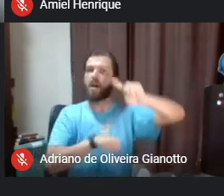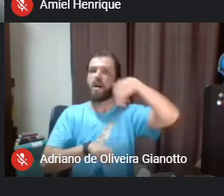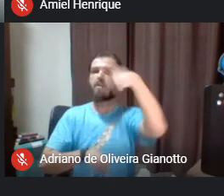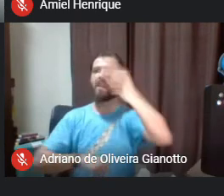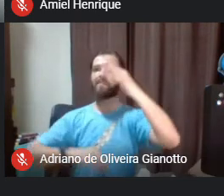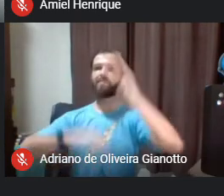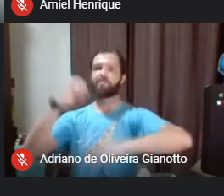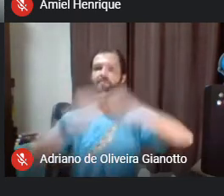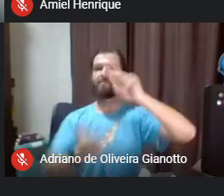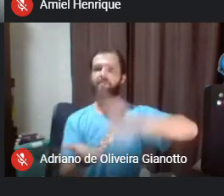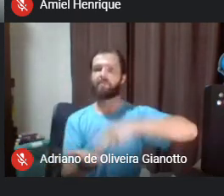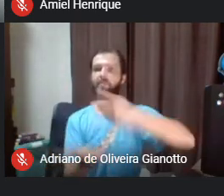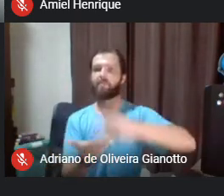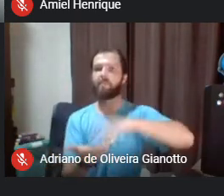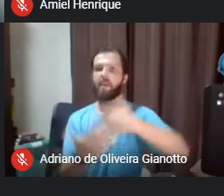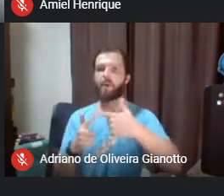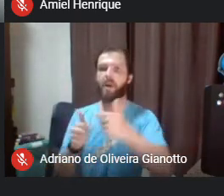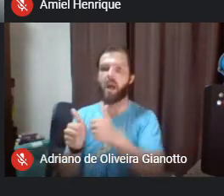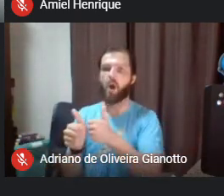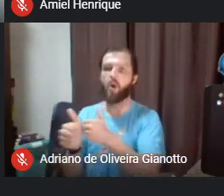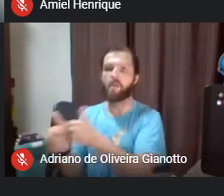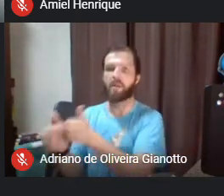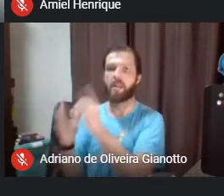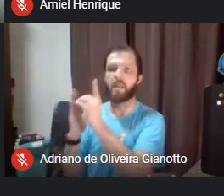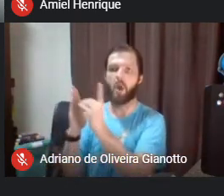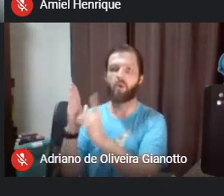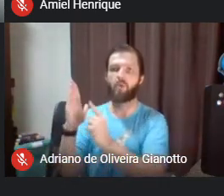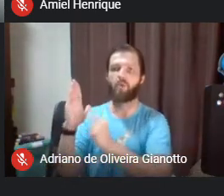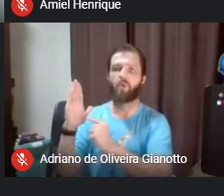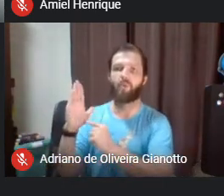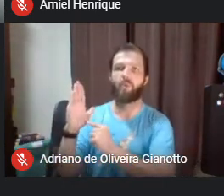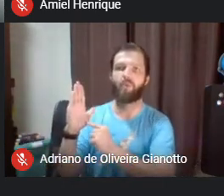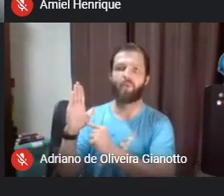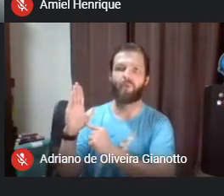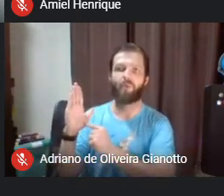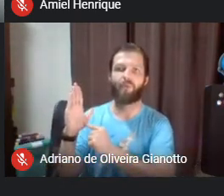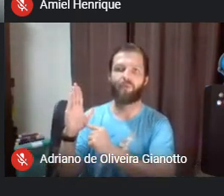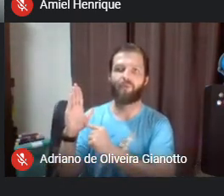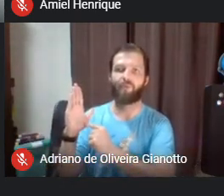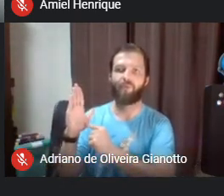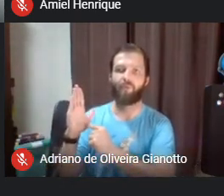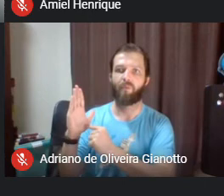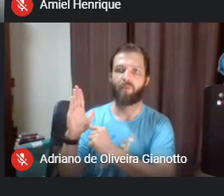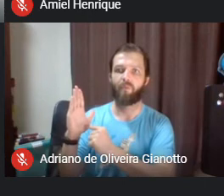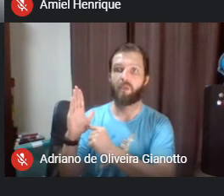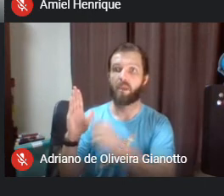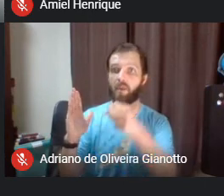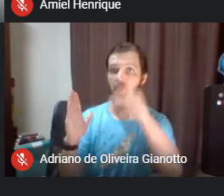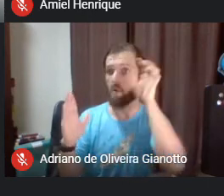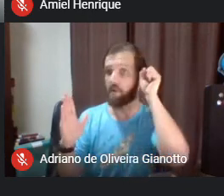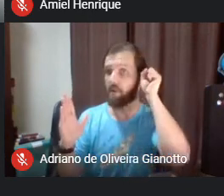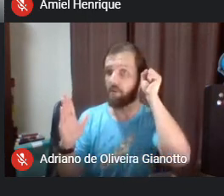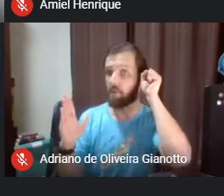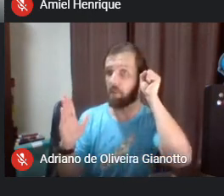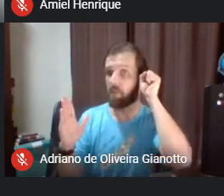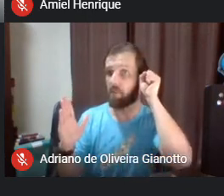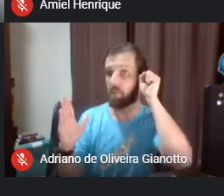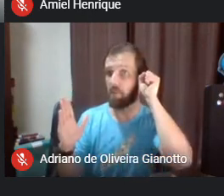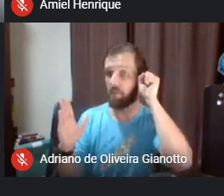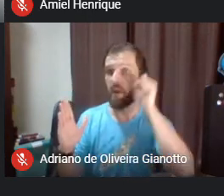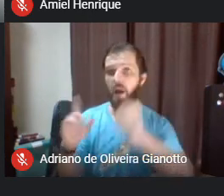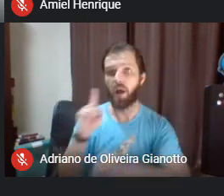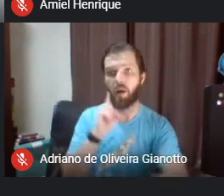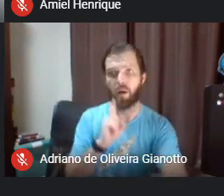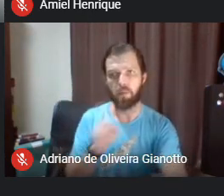a comunidade surda, já fez curso, né? Ele é um profissional, tradutor e intérprete, ele está seguindo o decreto, está lá